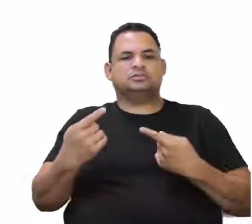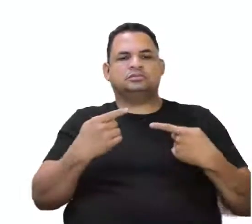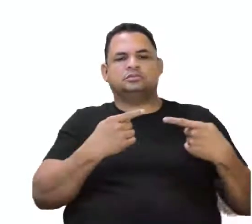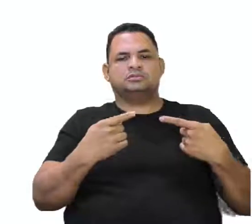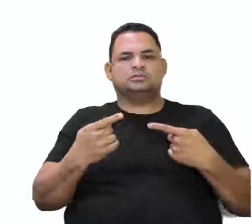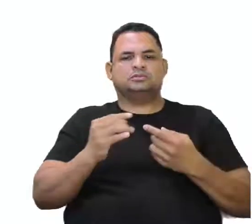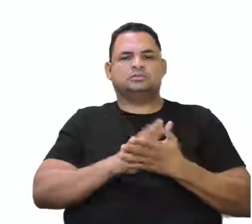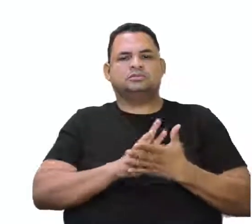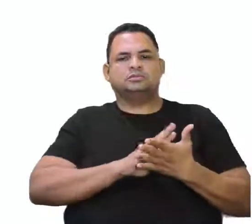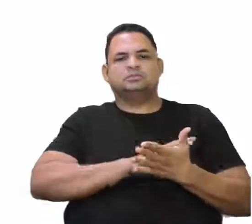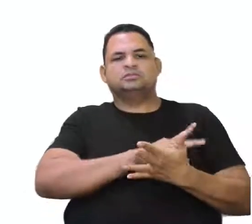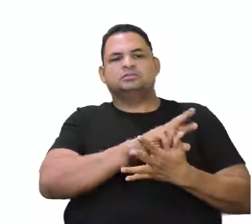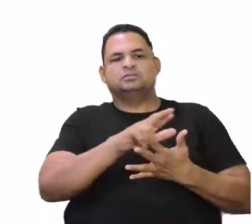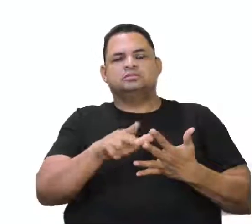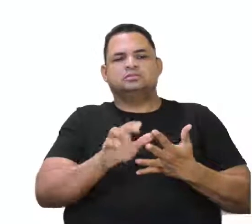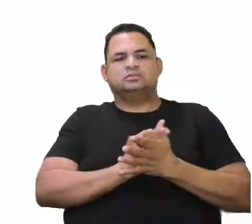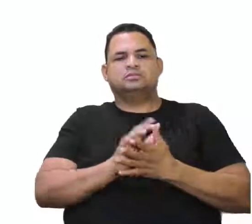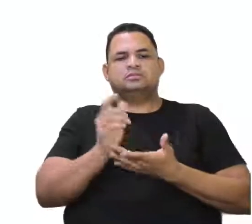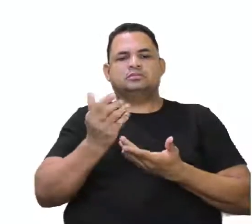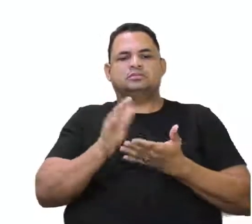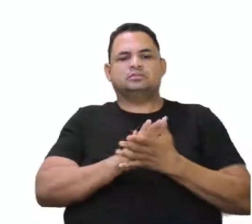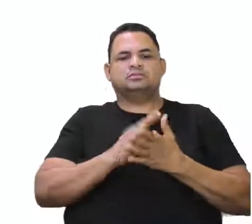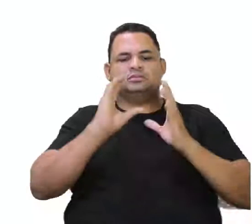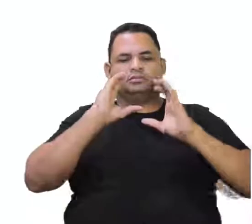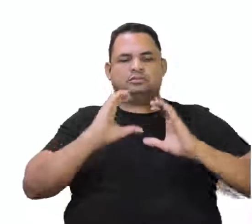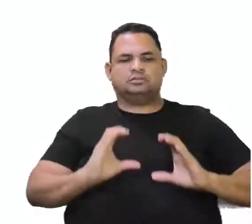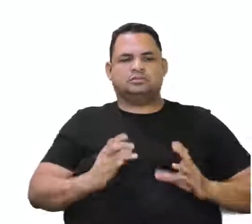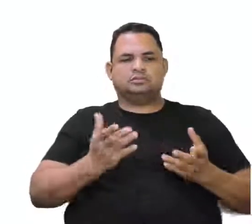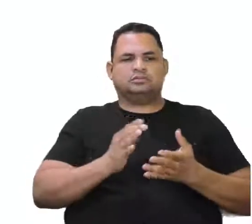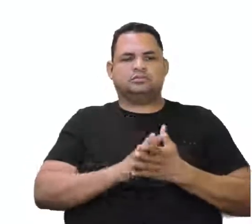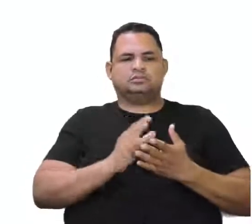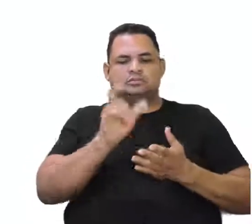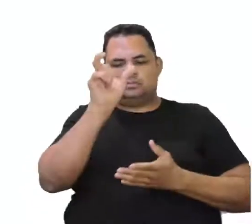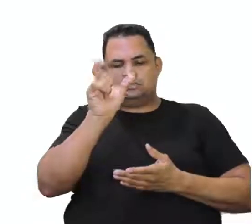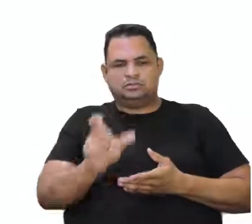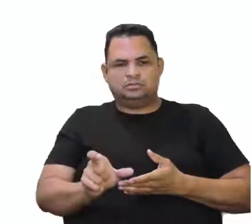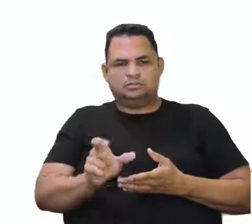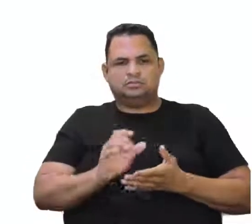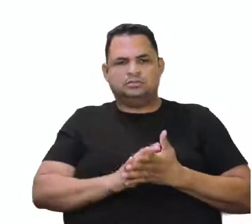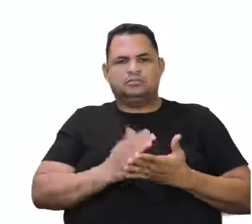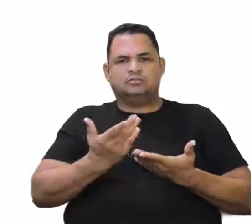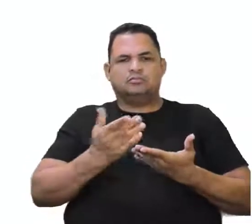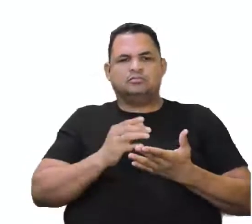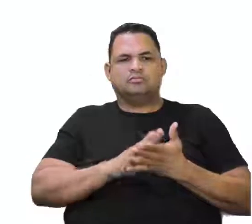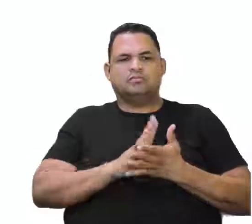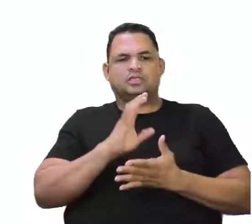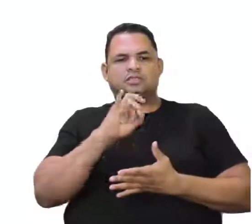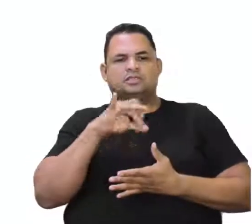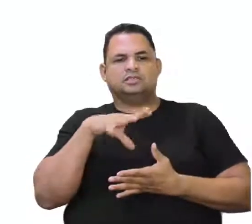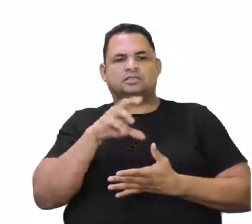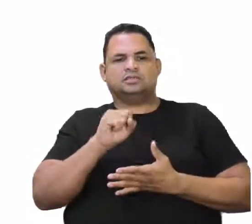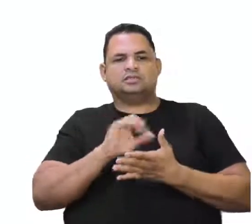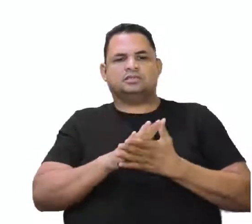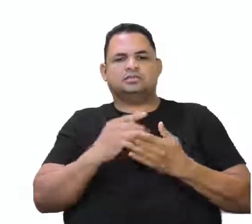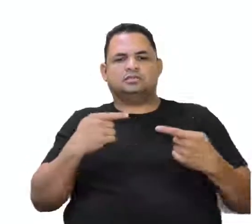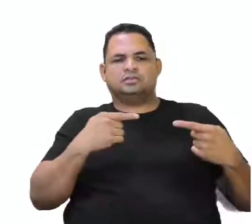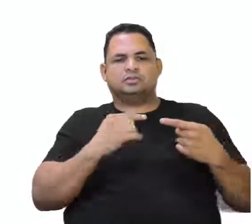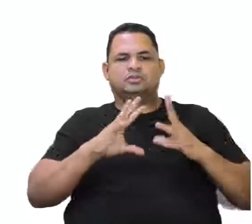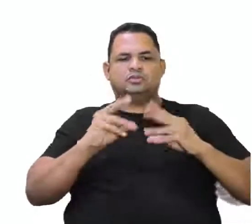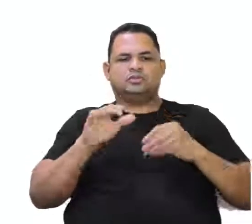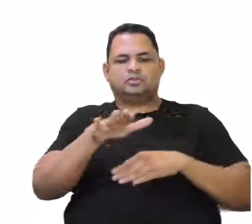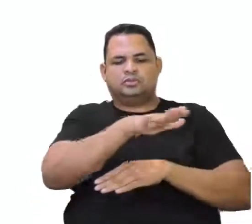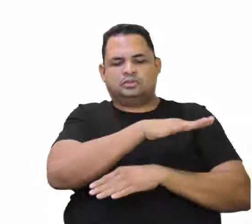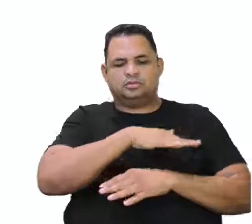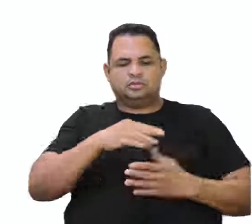relacionada às espécies, a esse comportamento, ao indivíduo. E a cinecologia vai estar relacionando todos